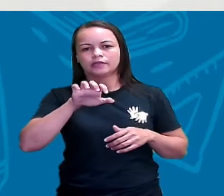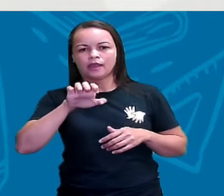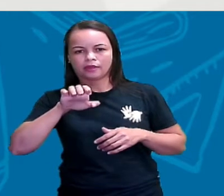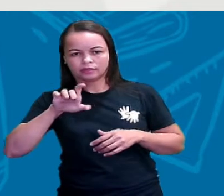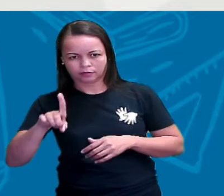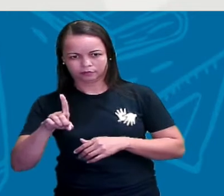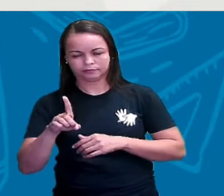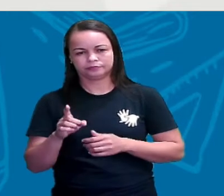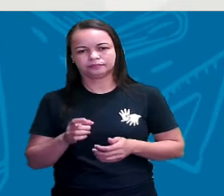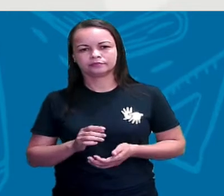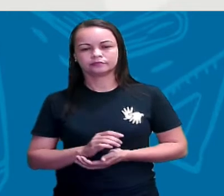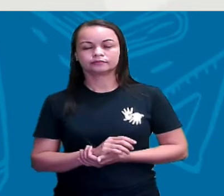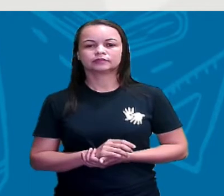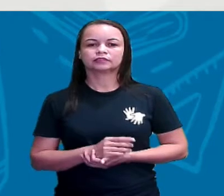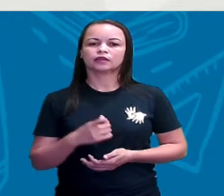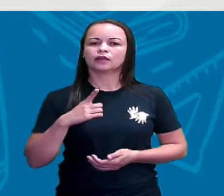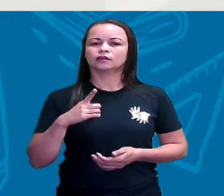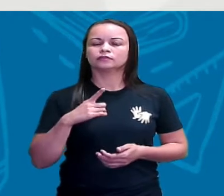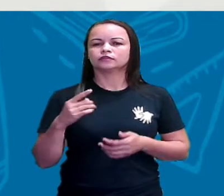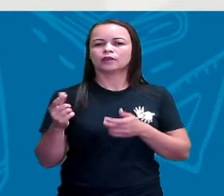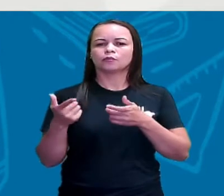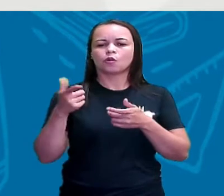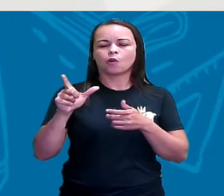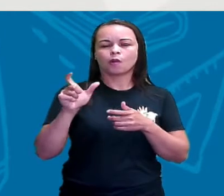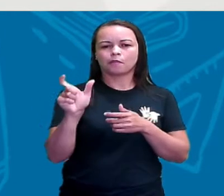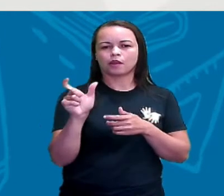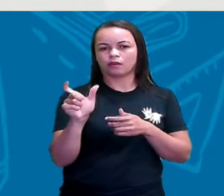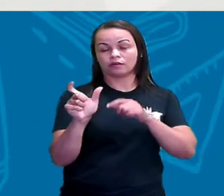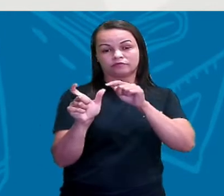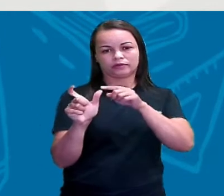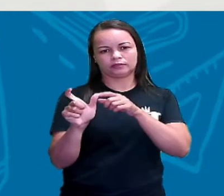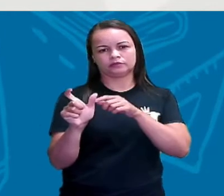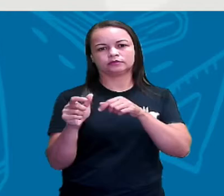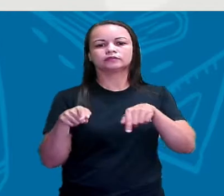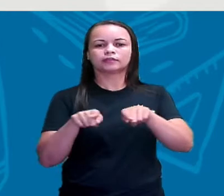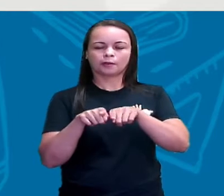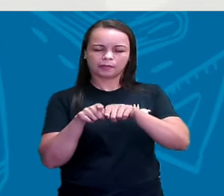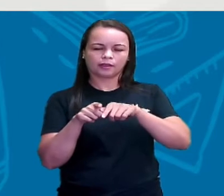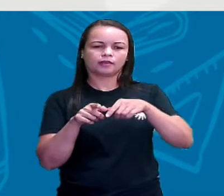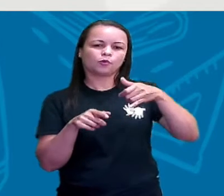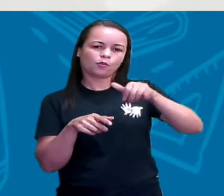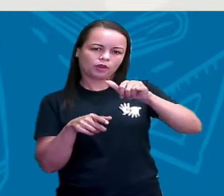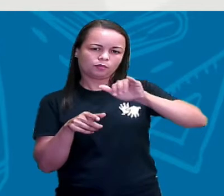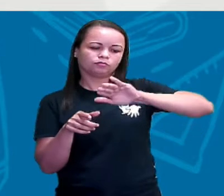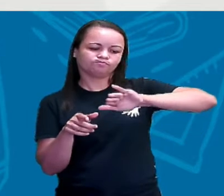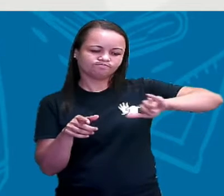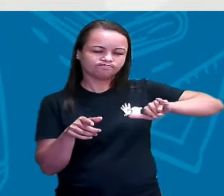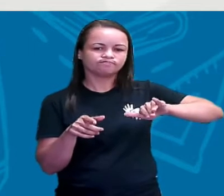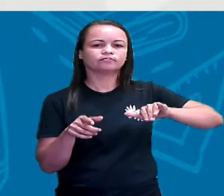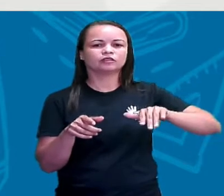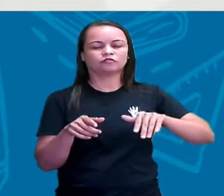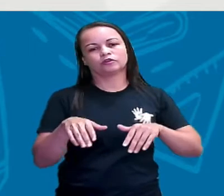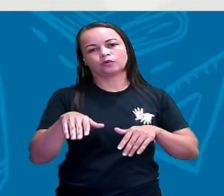studied. Temos to worry, a mesma coisa, retirou o Y, worried. Temos